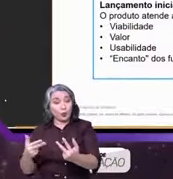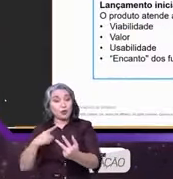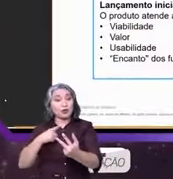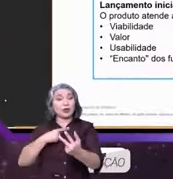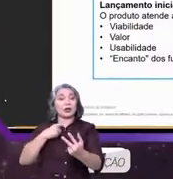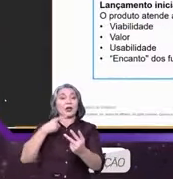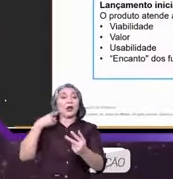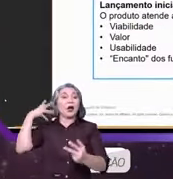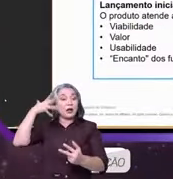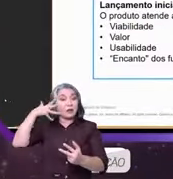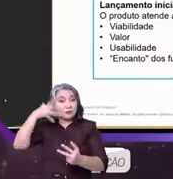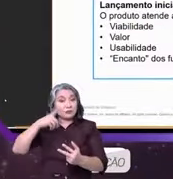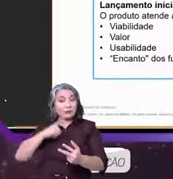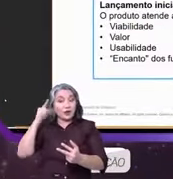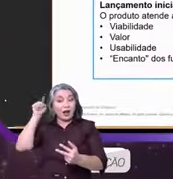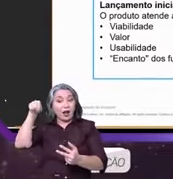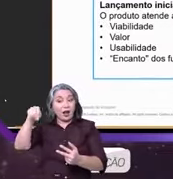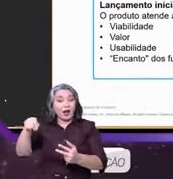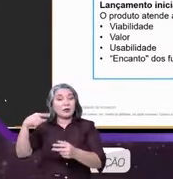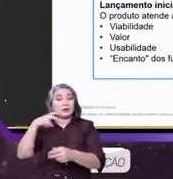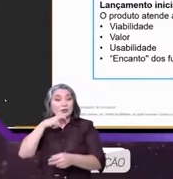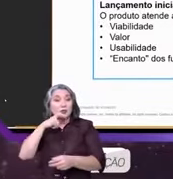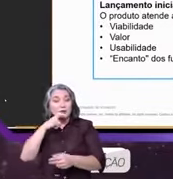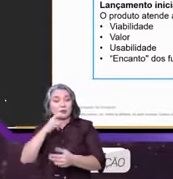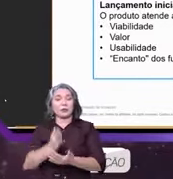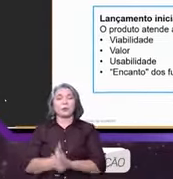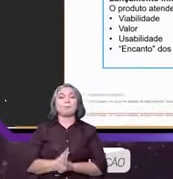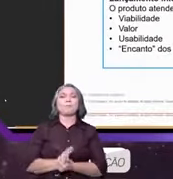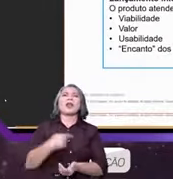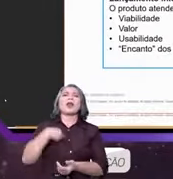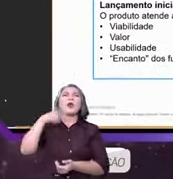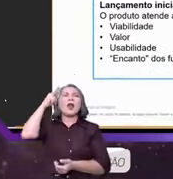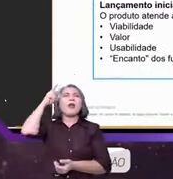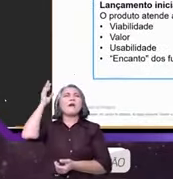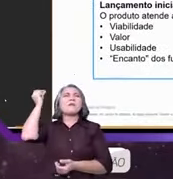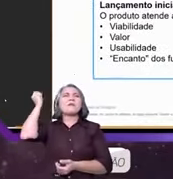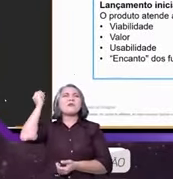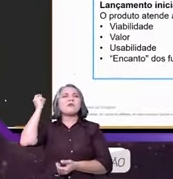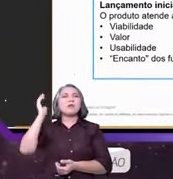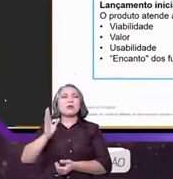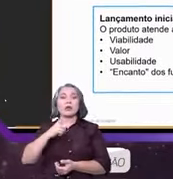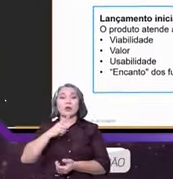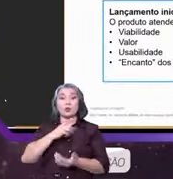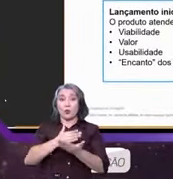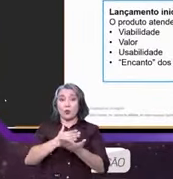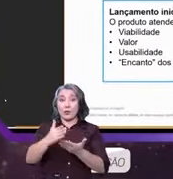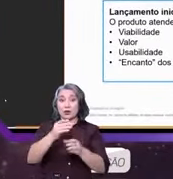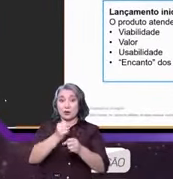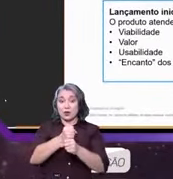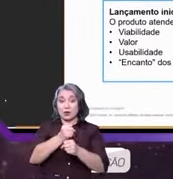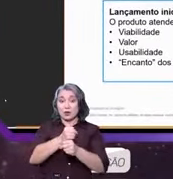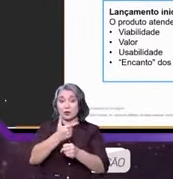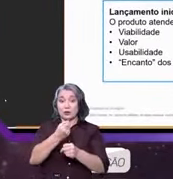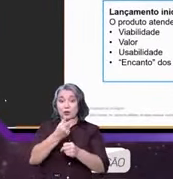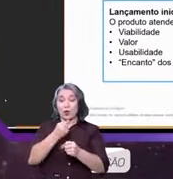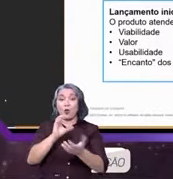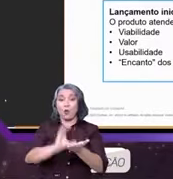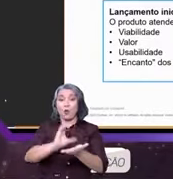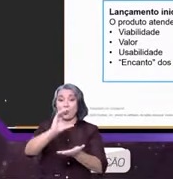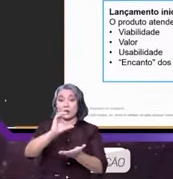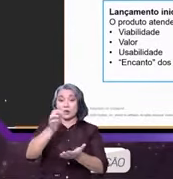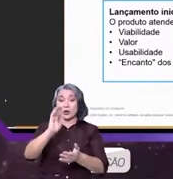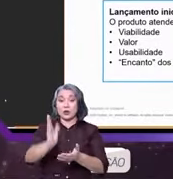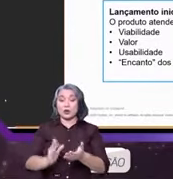As audiências realizadas ali. E me recordo também que, no início do ano, o Conselho Nacional de